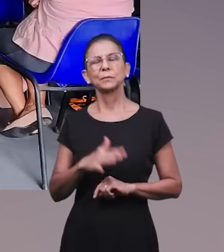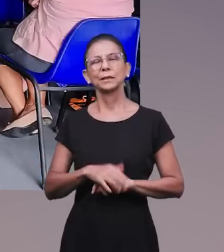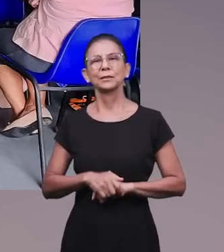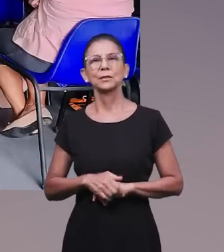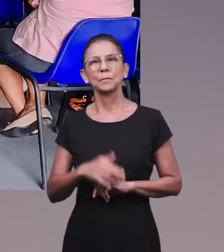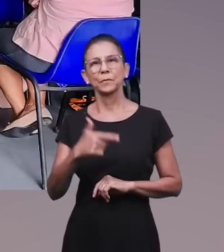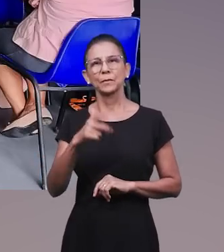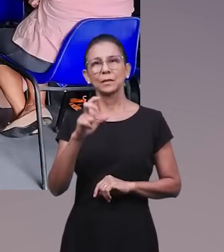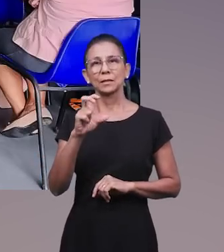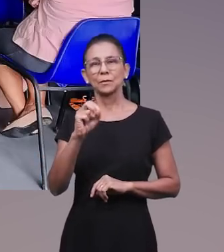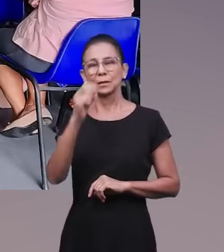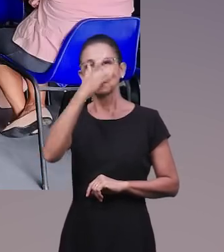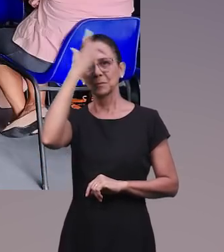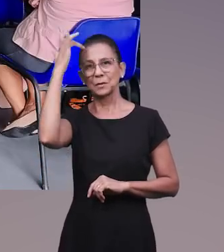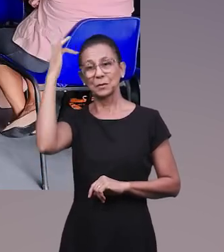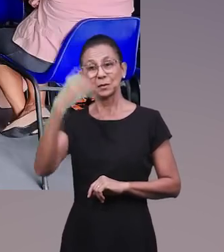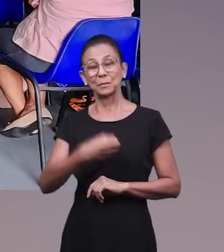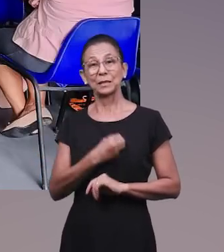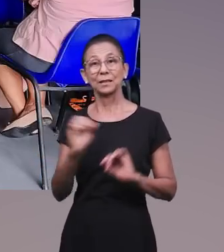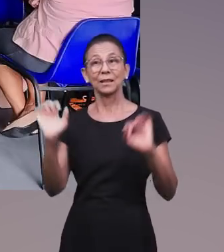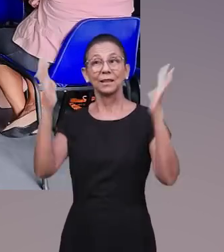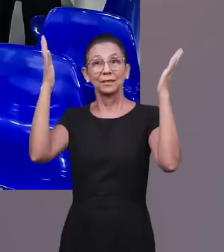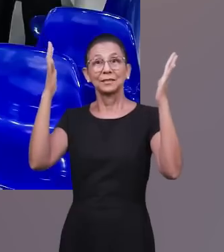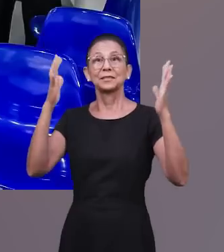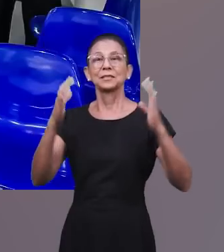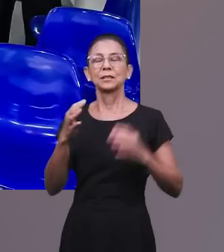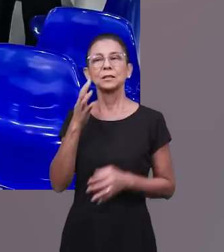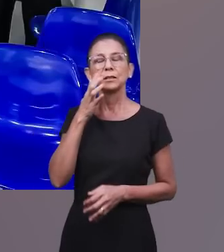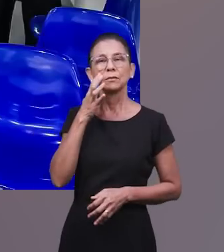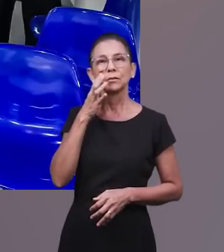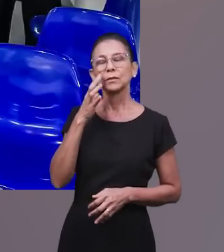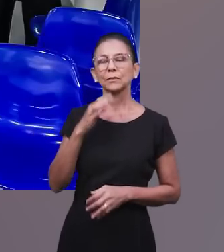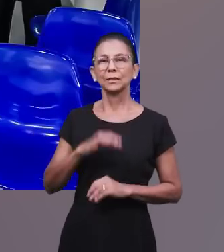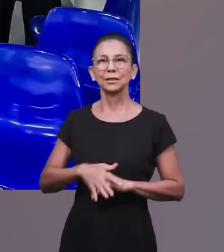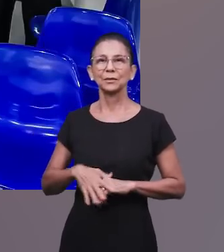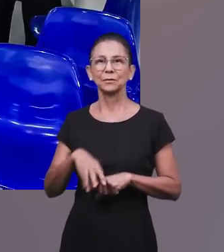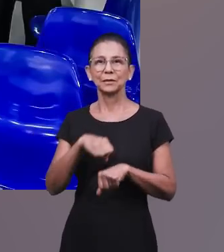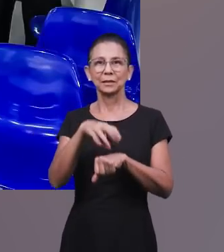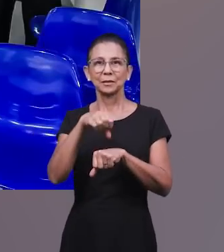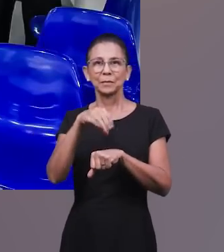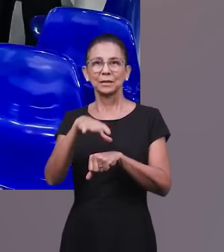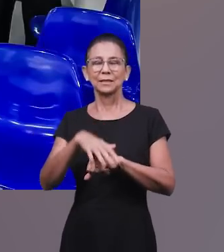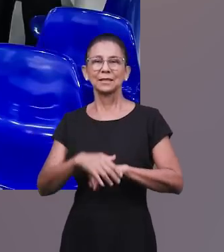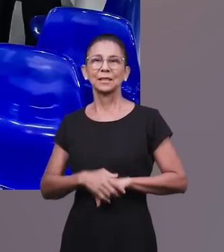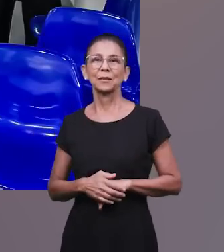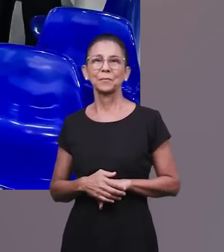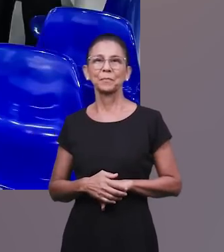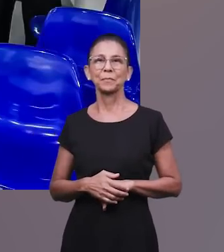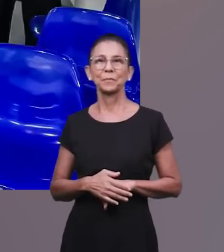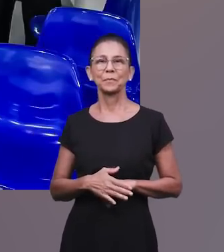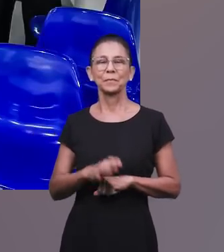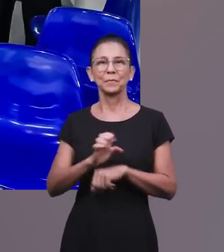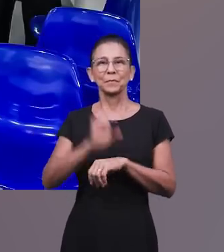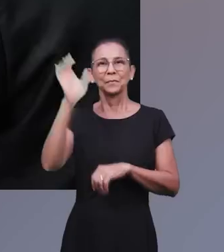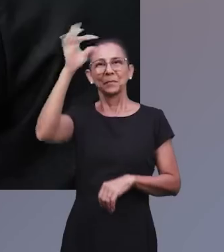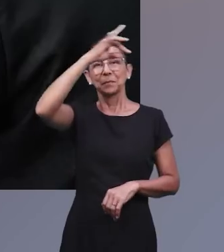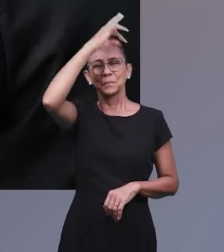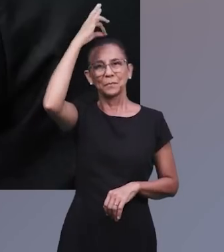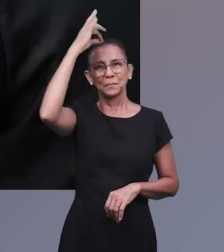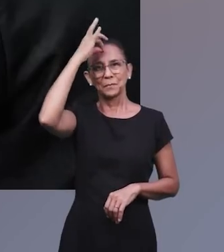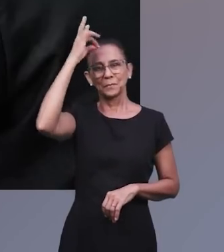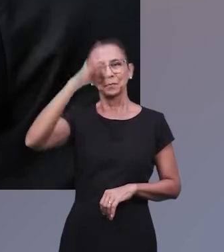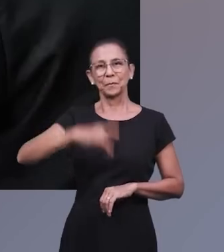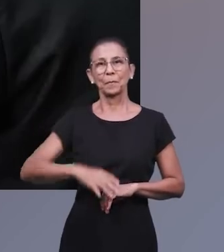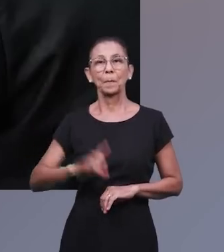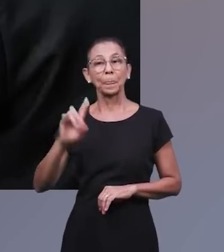Aproximadamente 250 pessoas participaram do evento e assistiram à transmissão via satélite diretamente do estado do Espírito Santo. Após